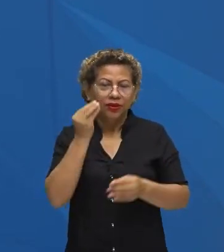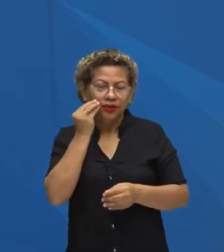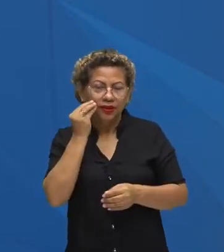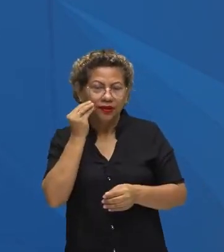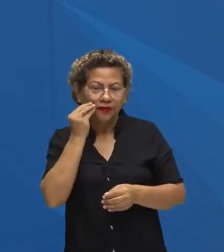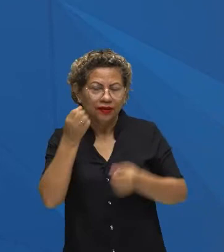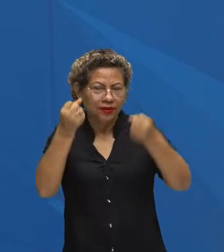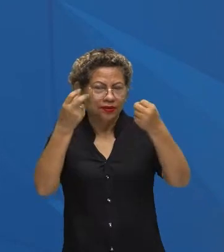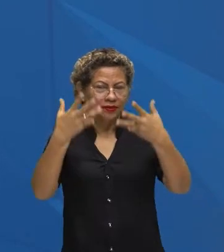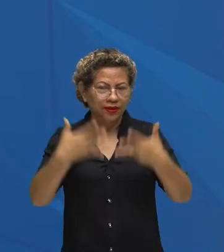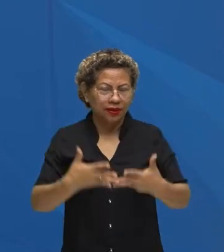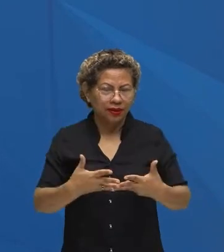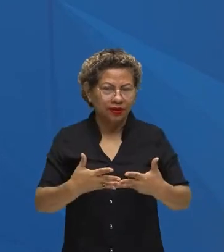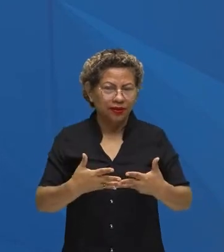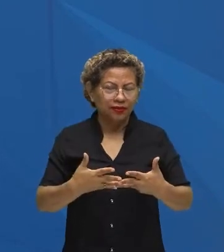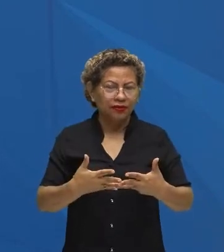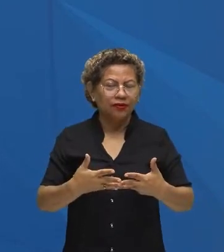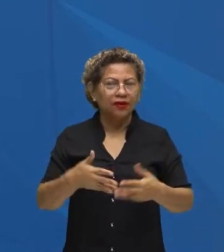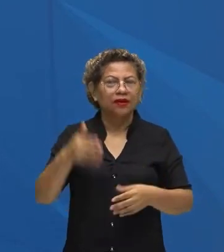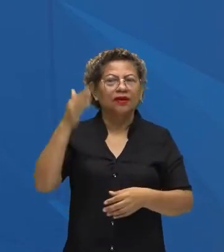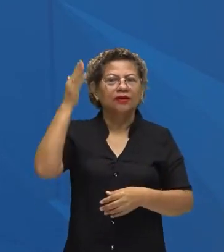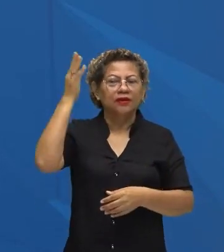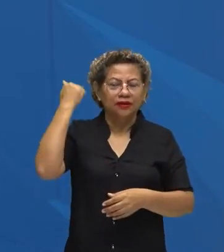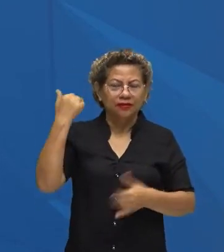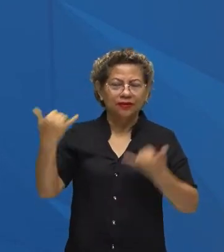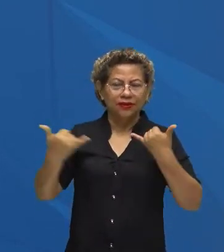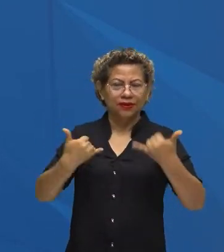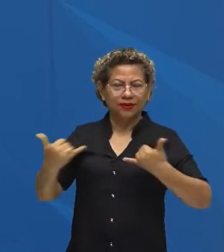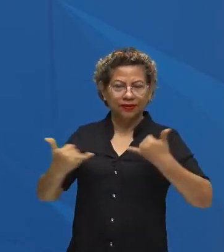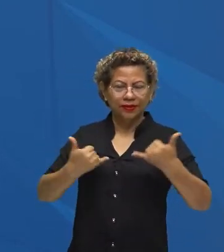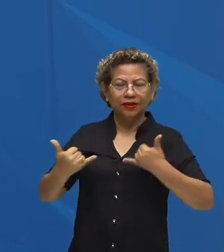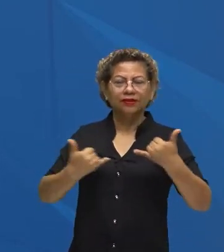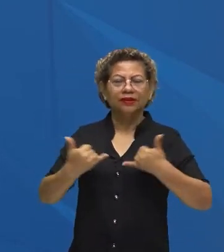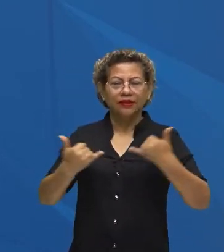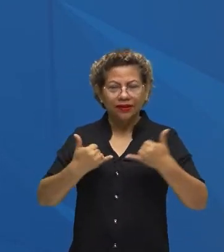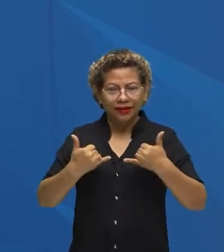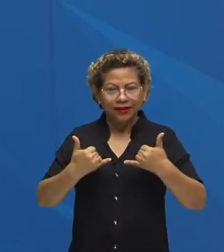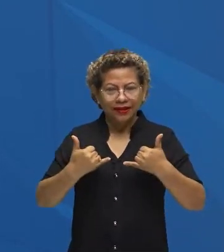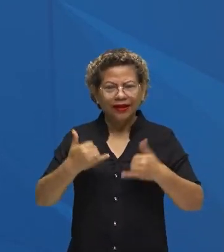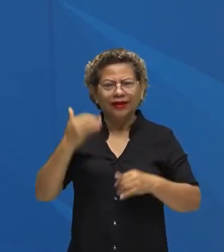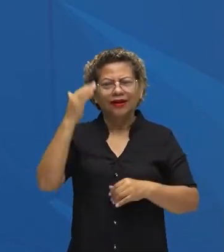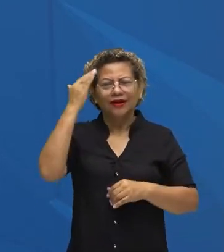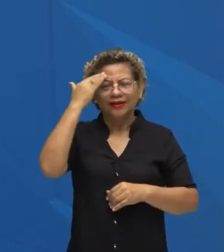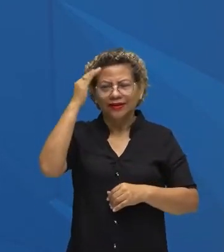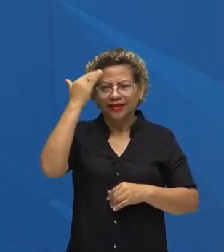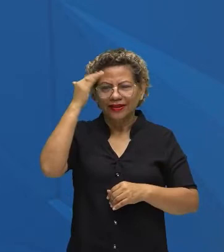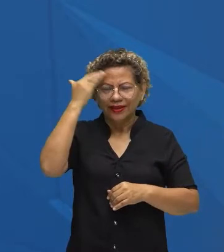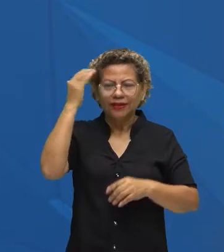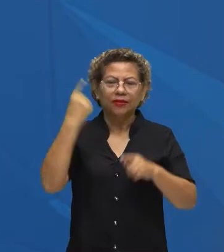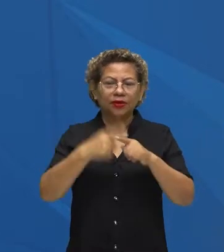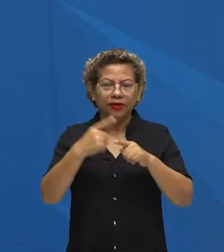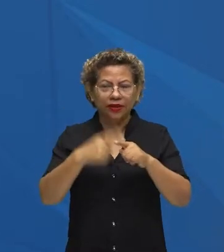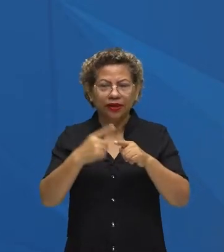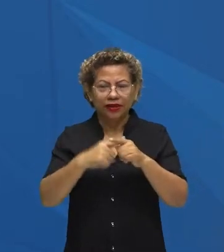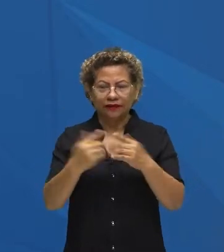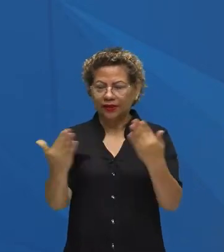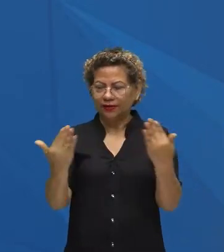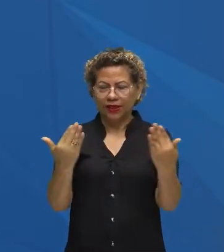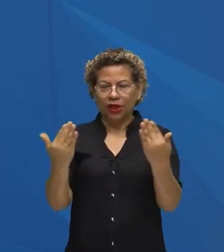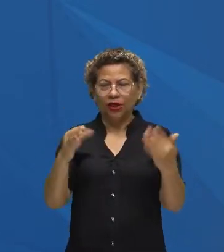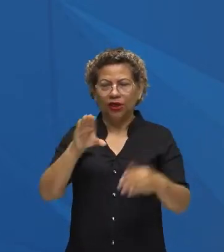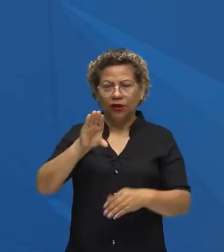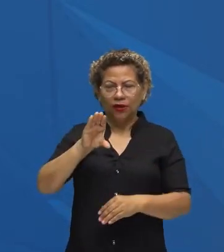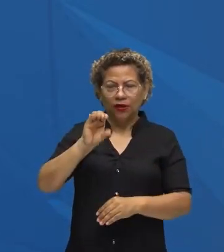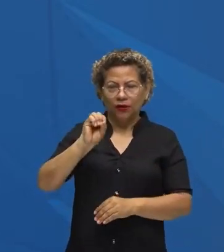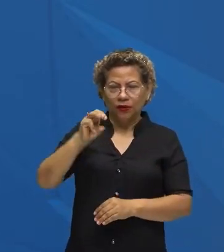quando ouvir um ditado popular vai verificar ou não ali no sentido se ele está fazendo uma comparação, e vai lembrar que isso é um tipo